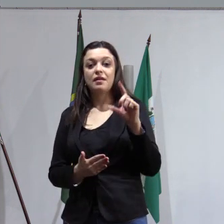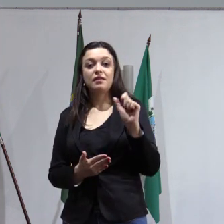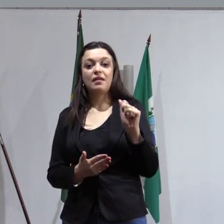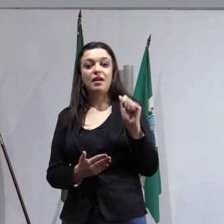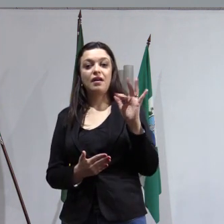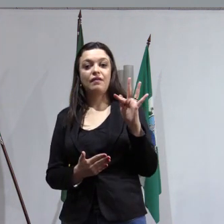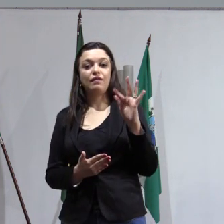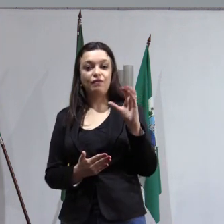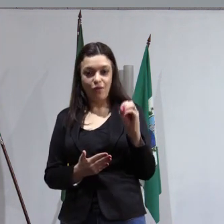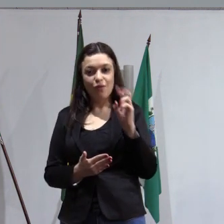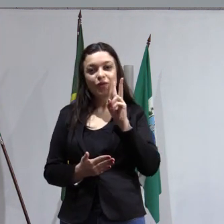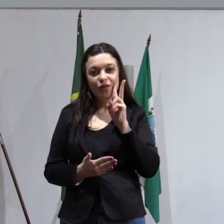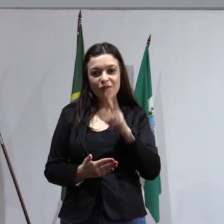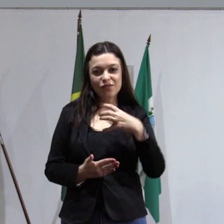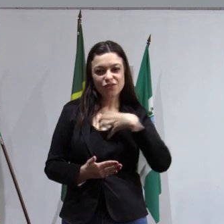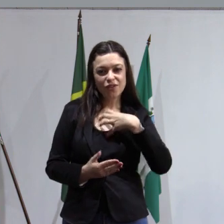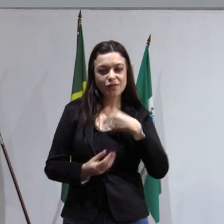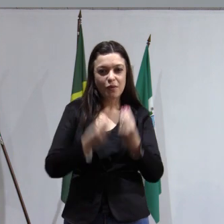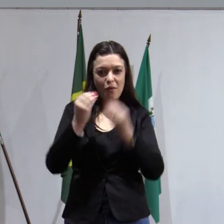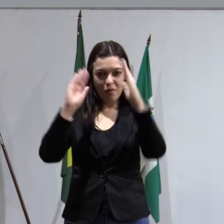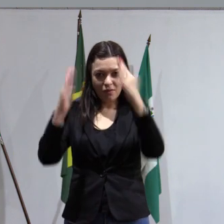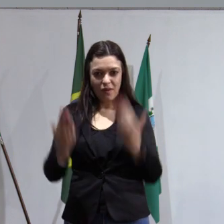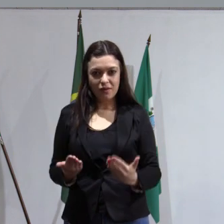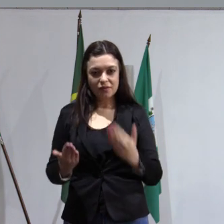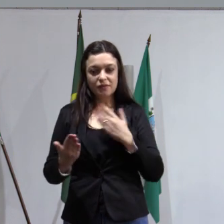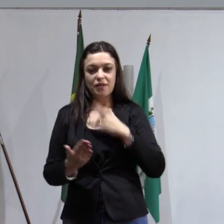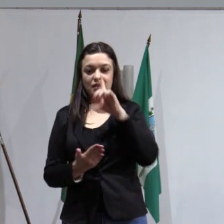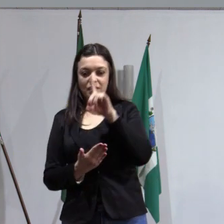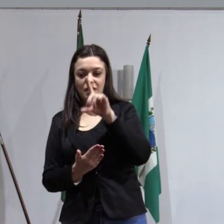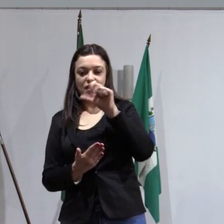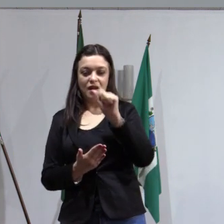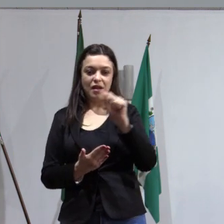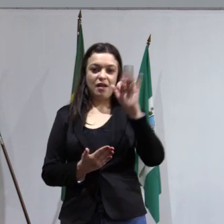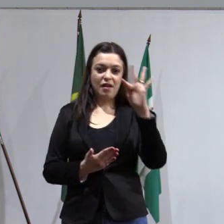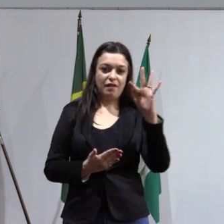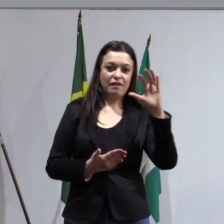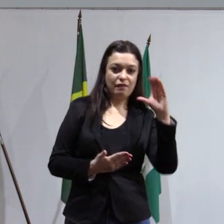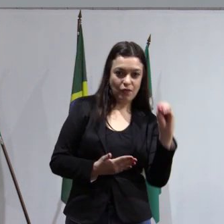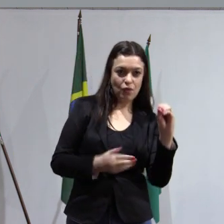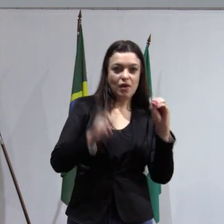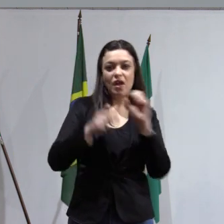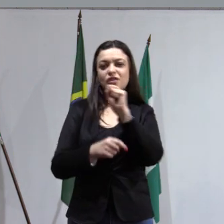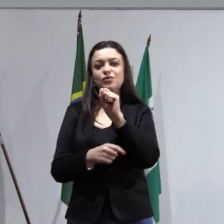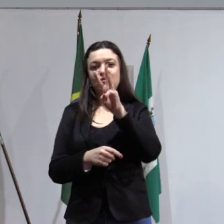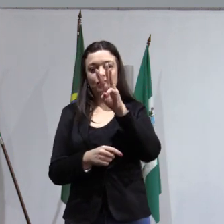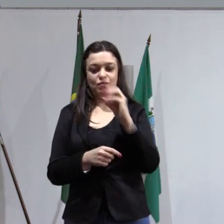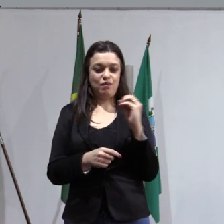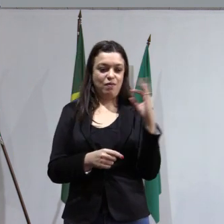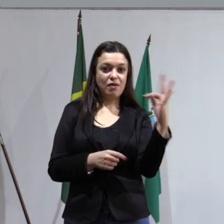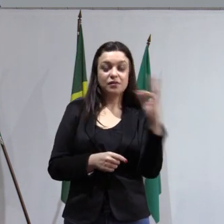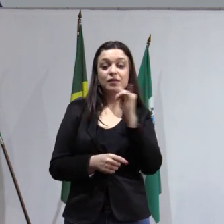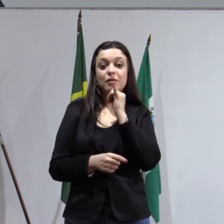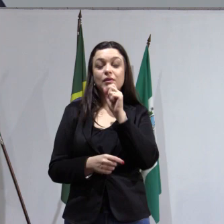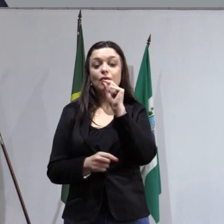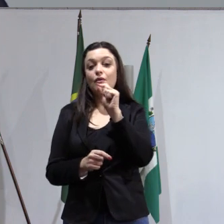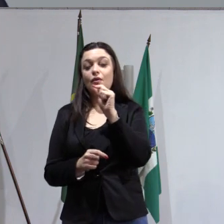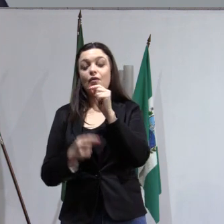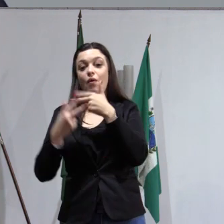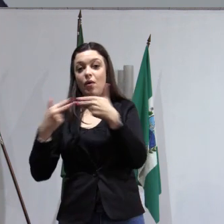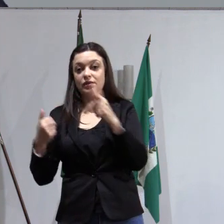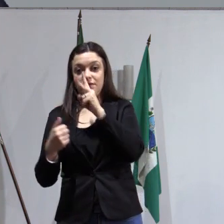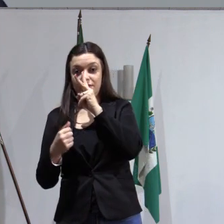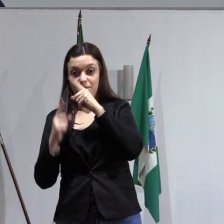conhecem a matriz DAFO, que analisa deficiências, ameaças, fortalezas e oportunidades, imaginando que nós